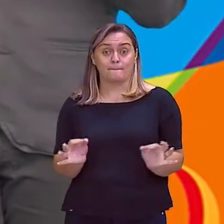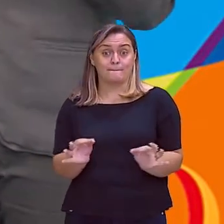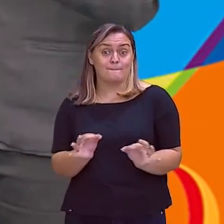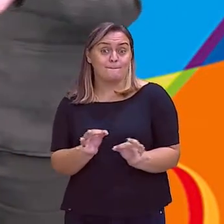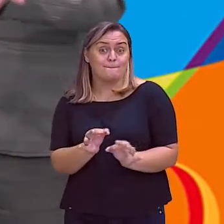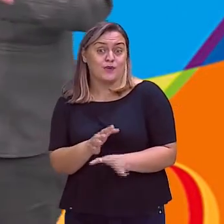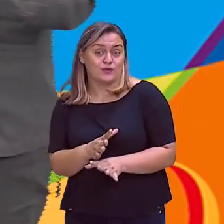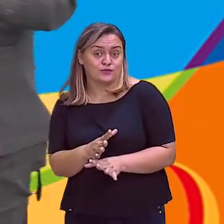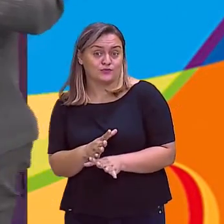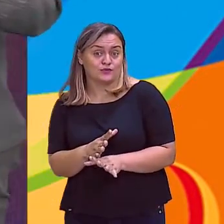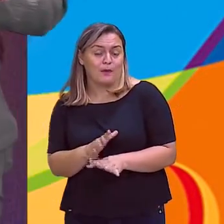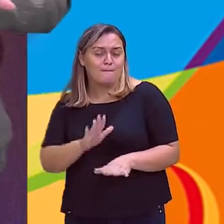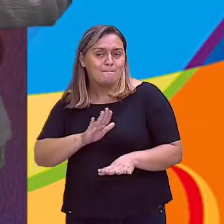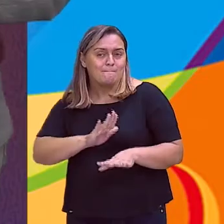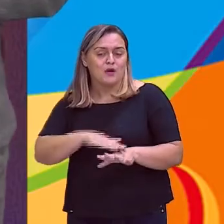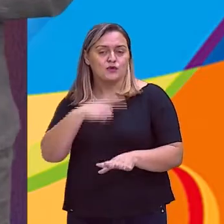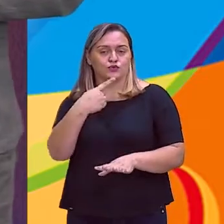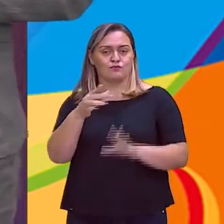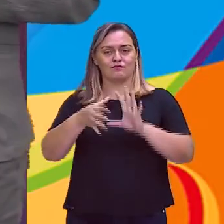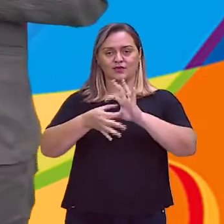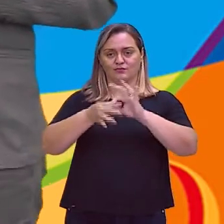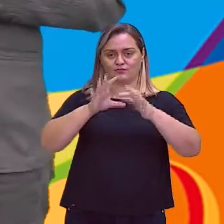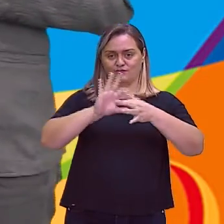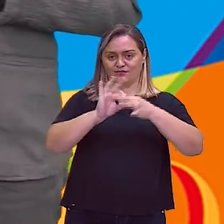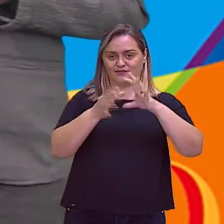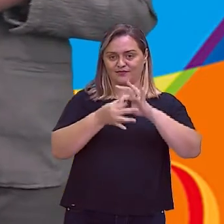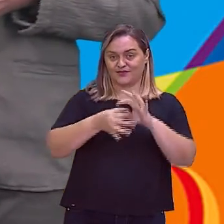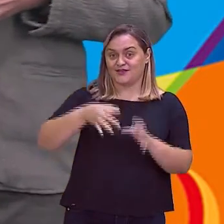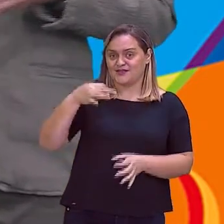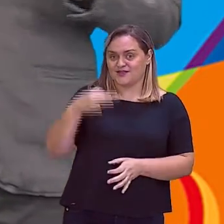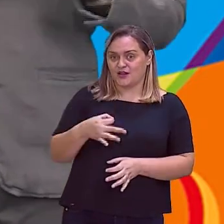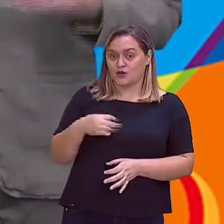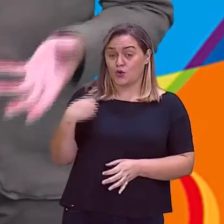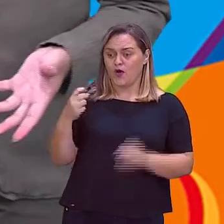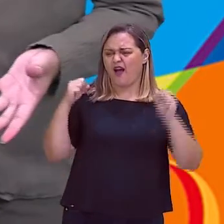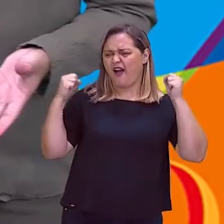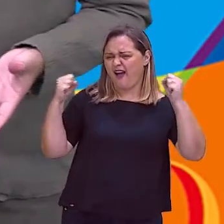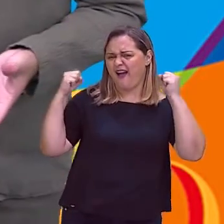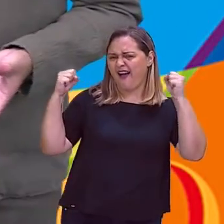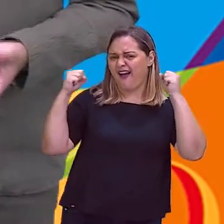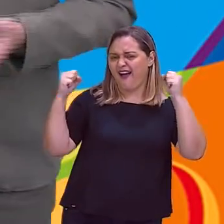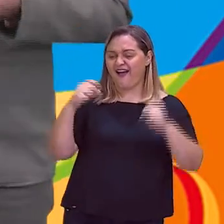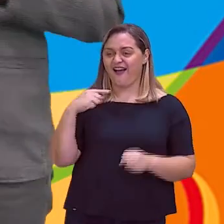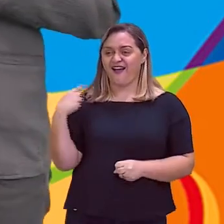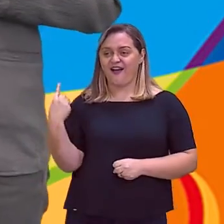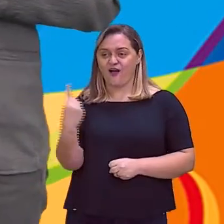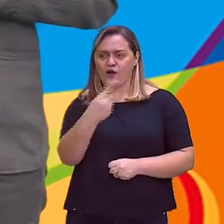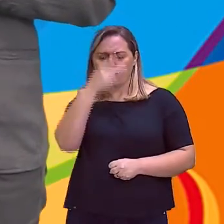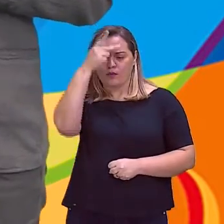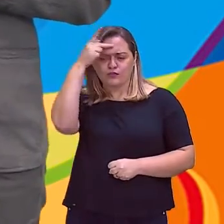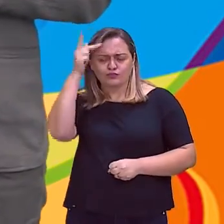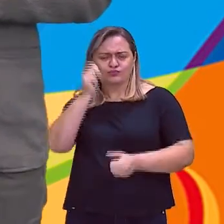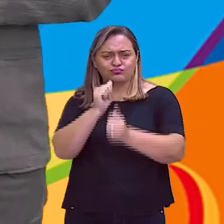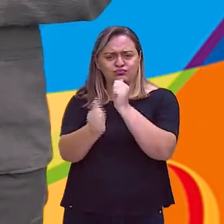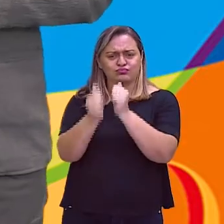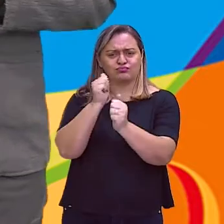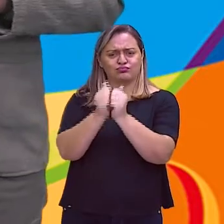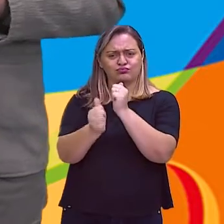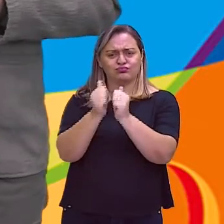para mais uma Olimpíada. Ficamos na torcida pelos nossos atletas brasileiros, que possam